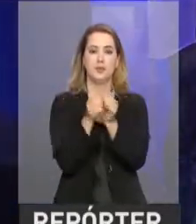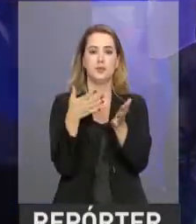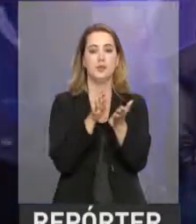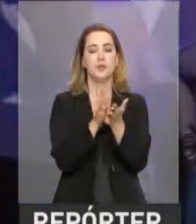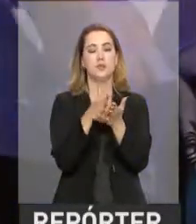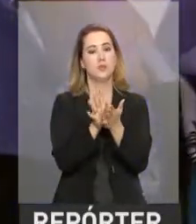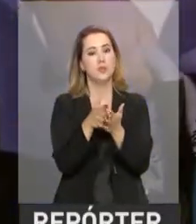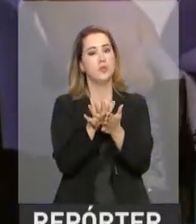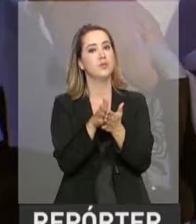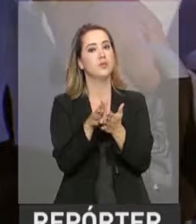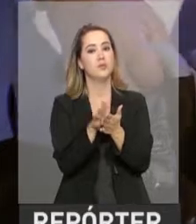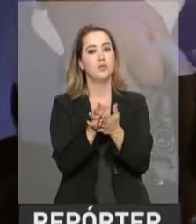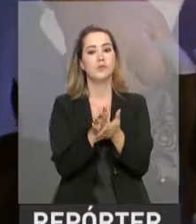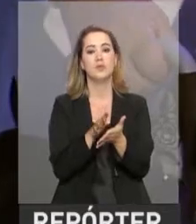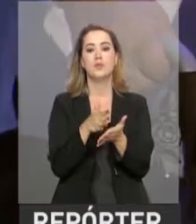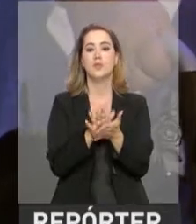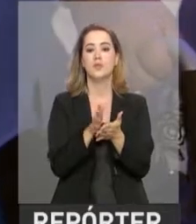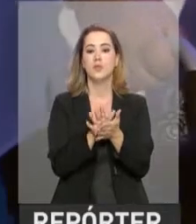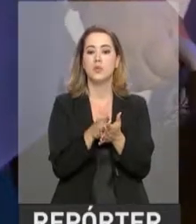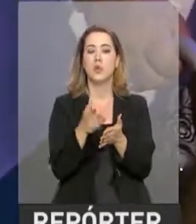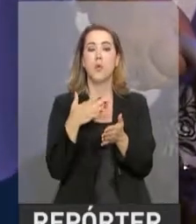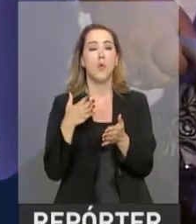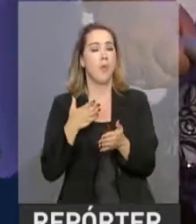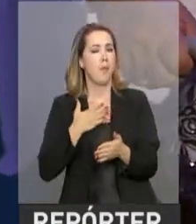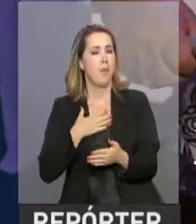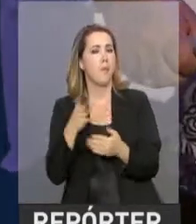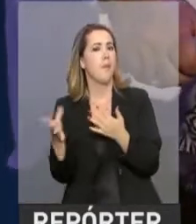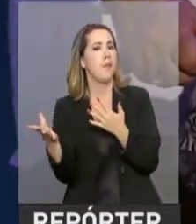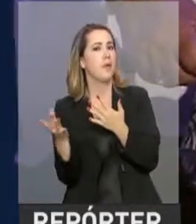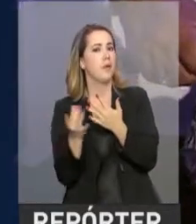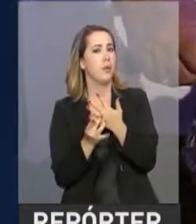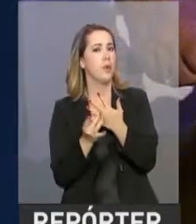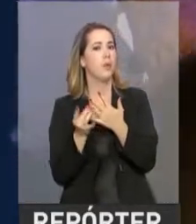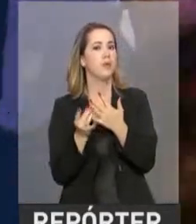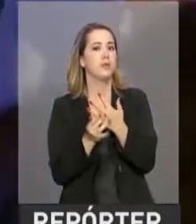meu samba e o meu anel de bamba.